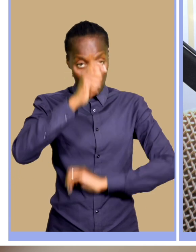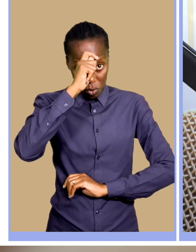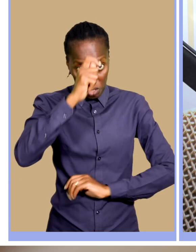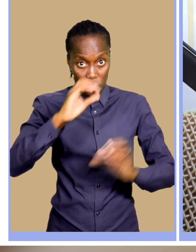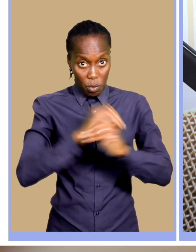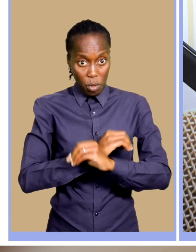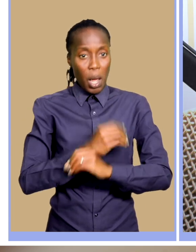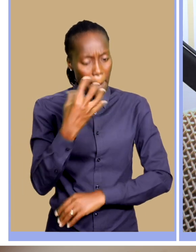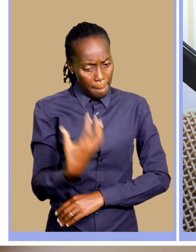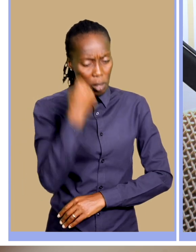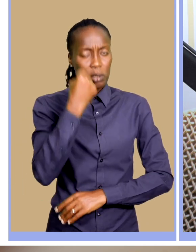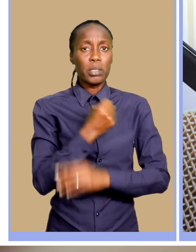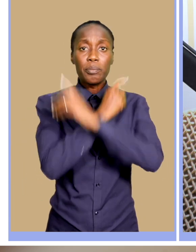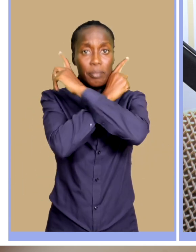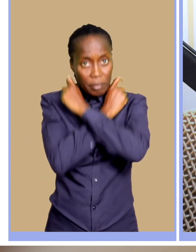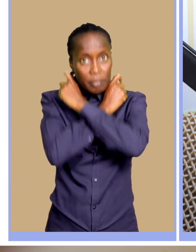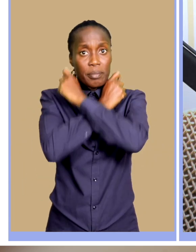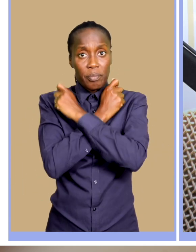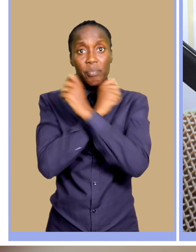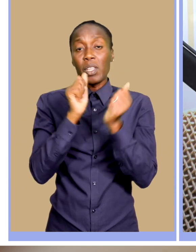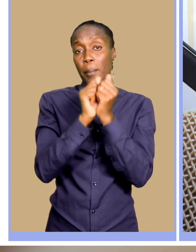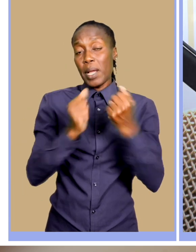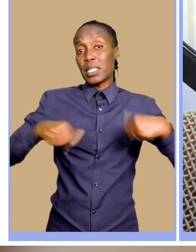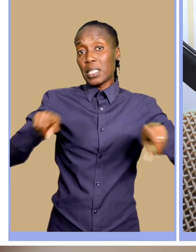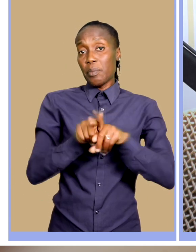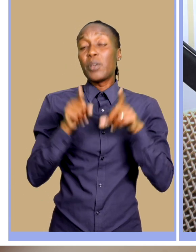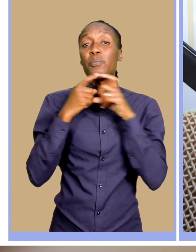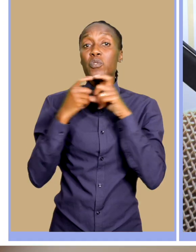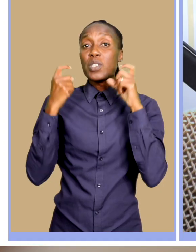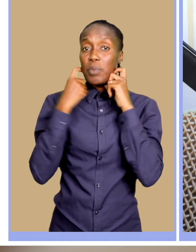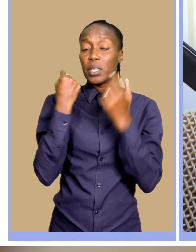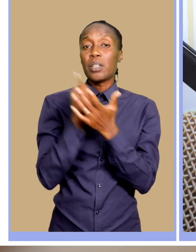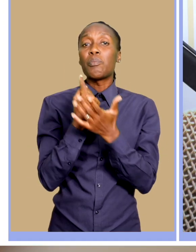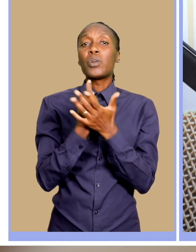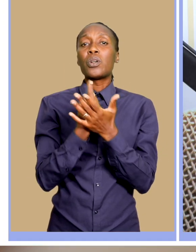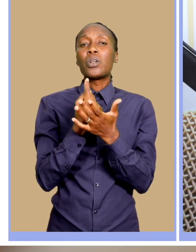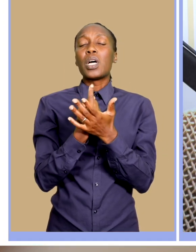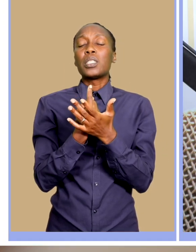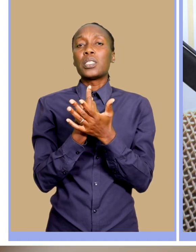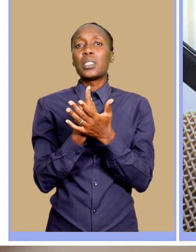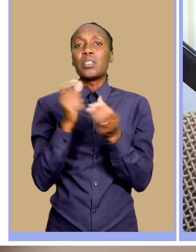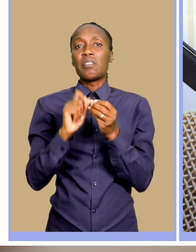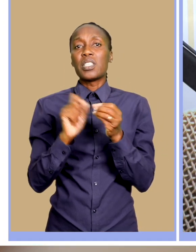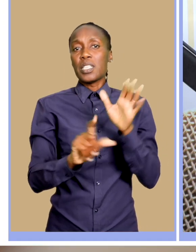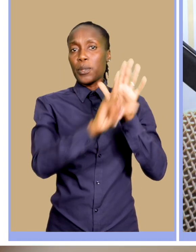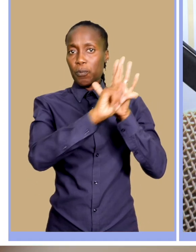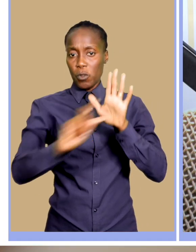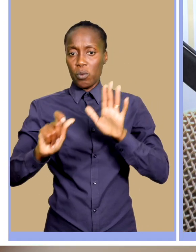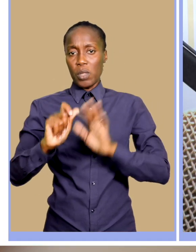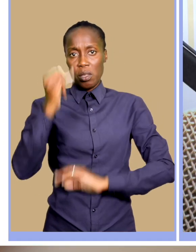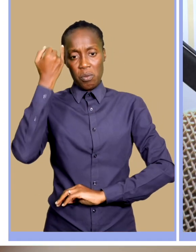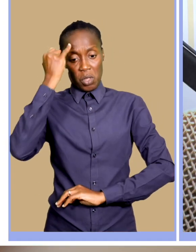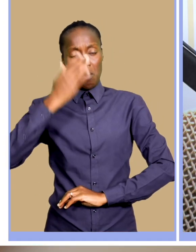punido. Então, no nosso país, este processo também, eu tenho a opinião pessoal que deve seguir o